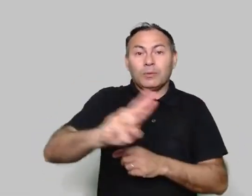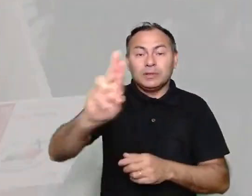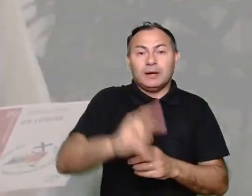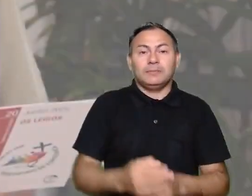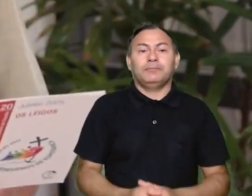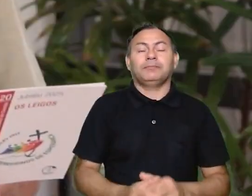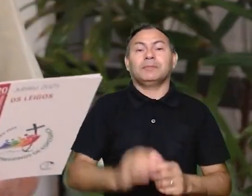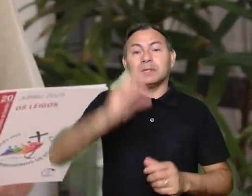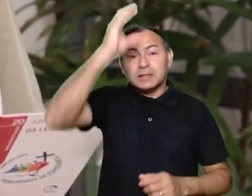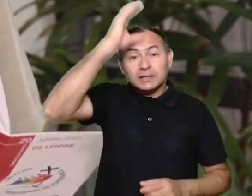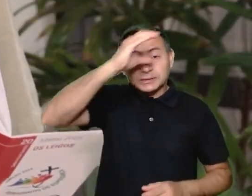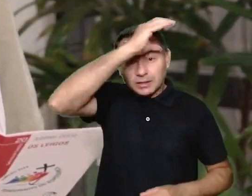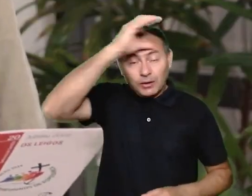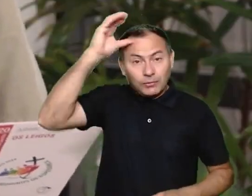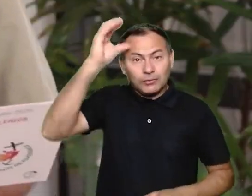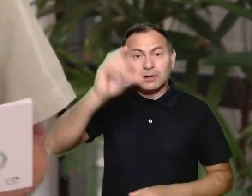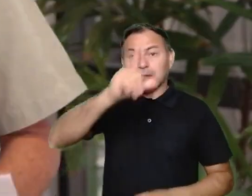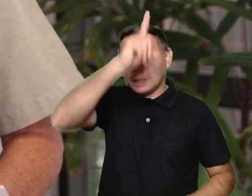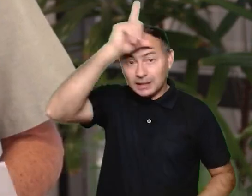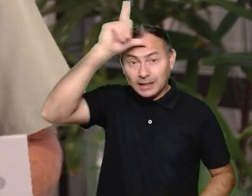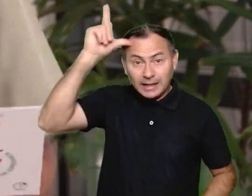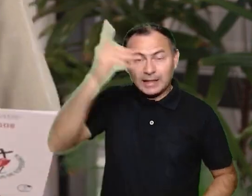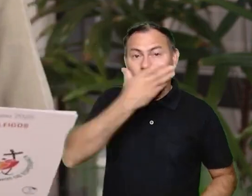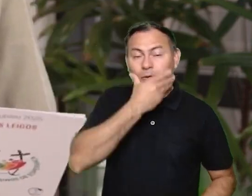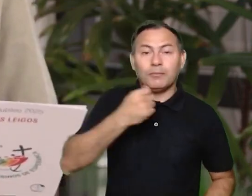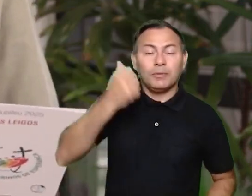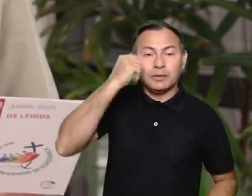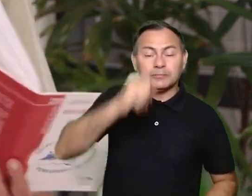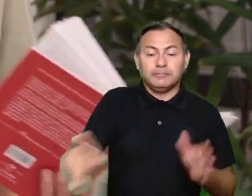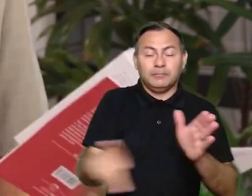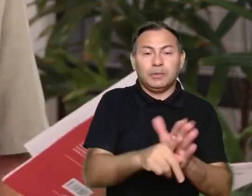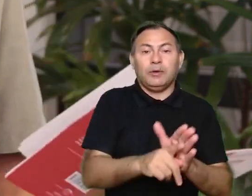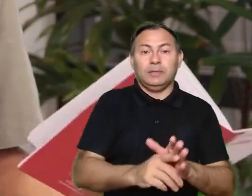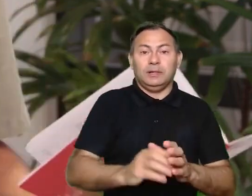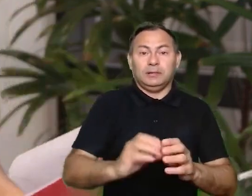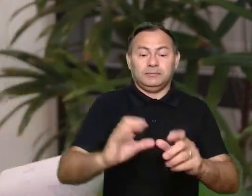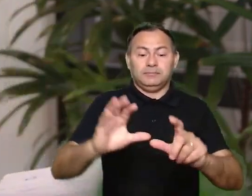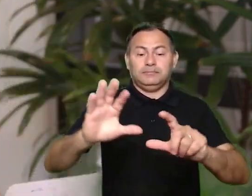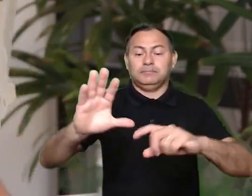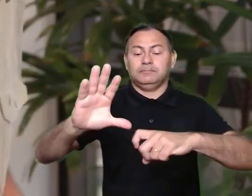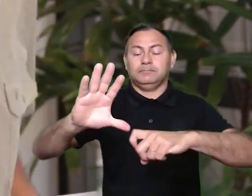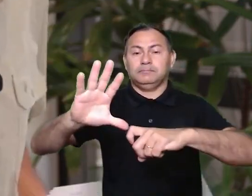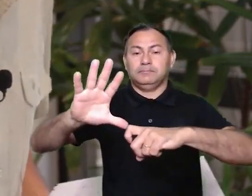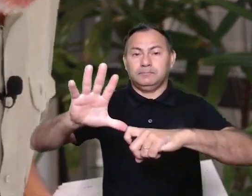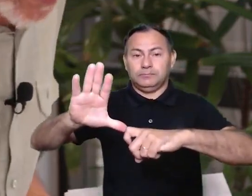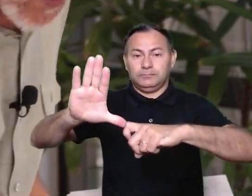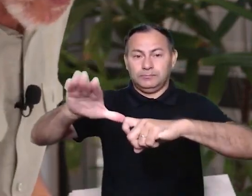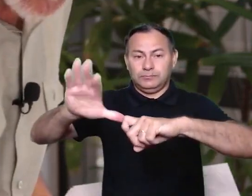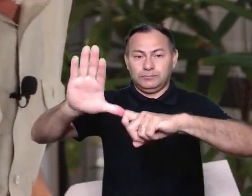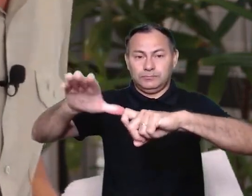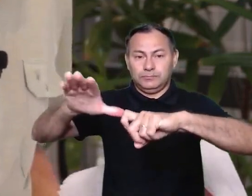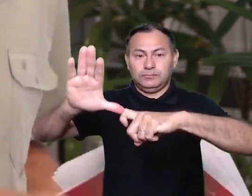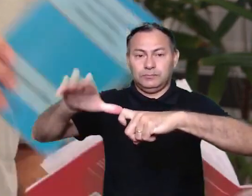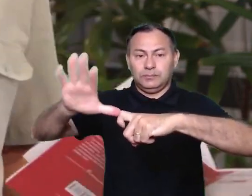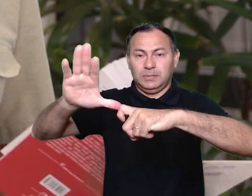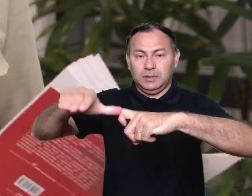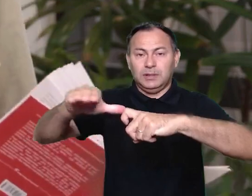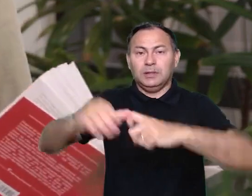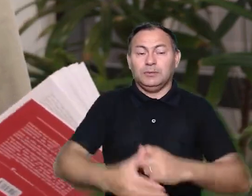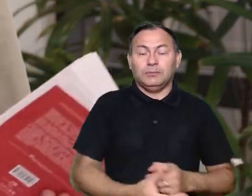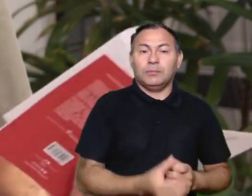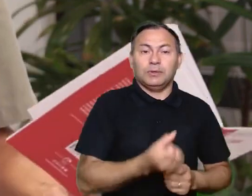se utilizar cristão leigo, cristã leiga. A própria CNBB, nos seus dois últimos documentos,